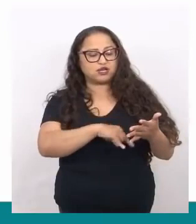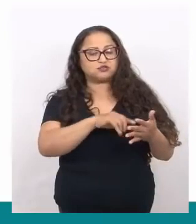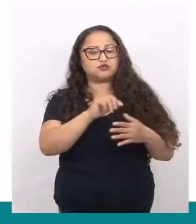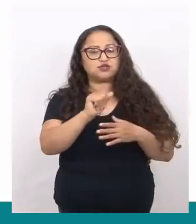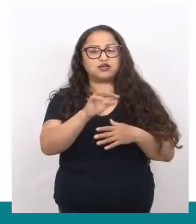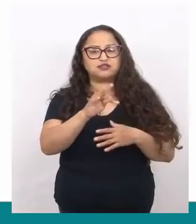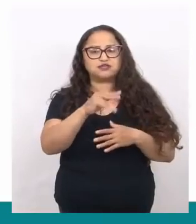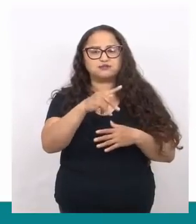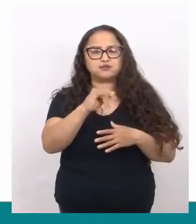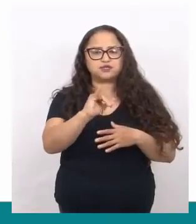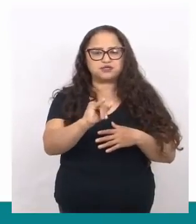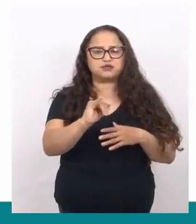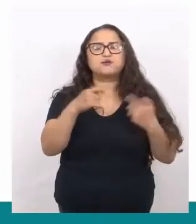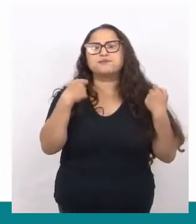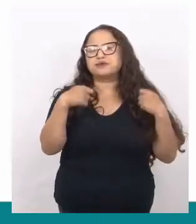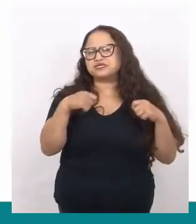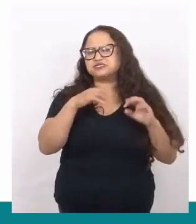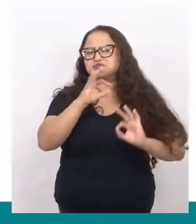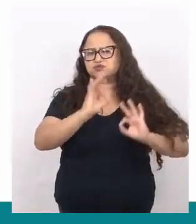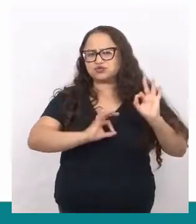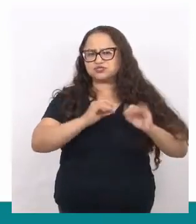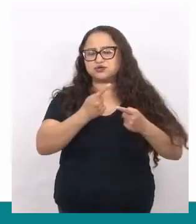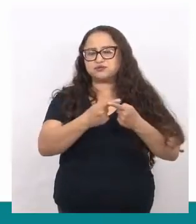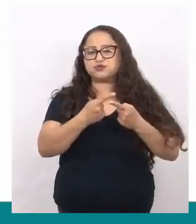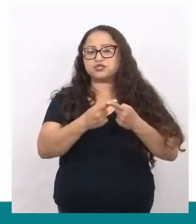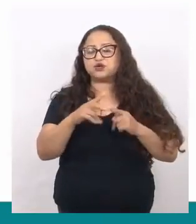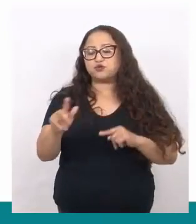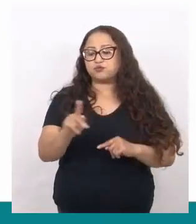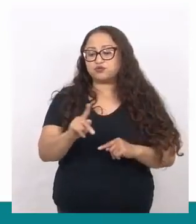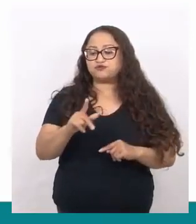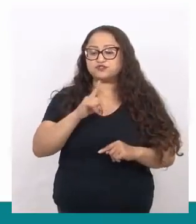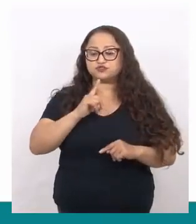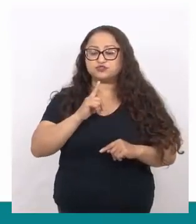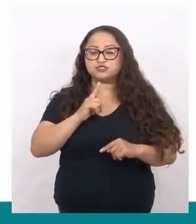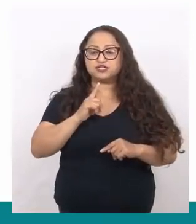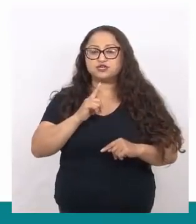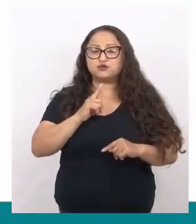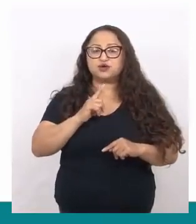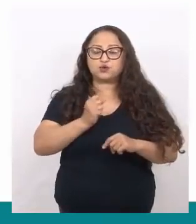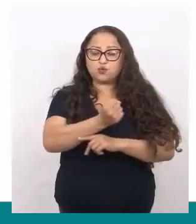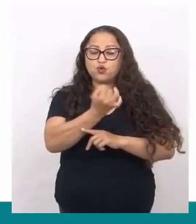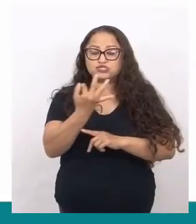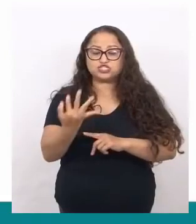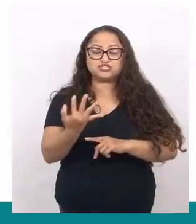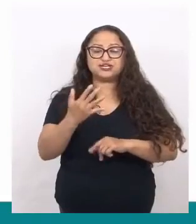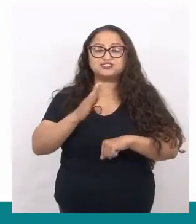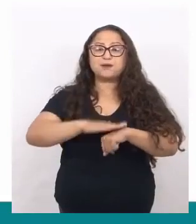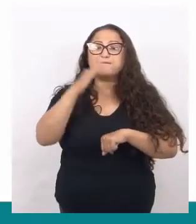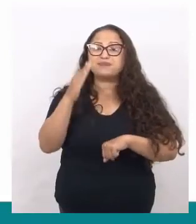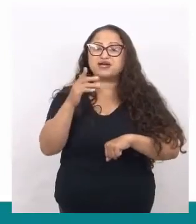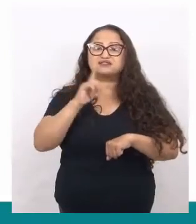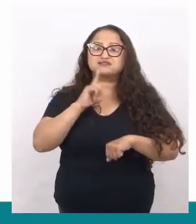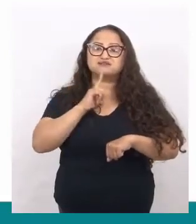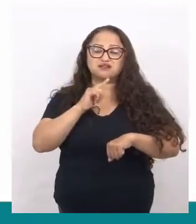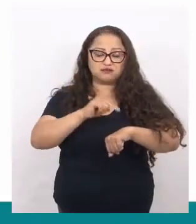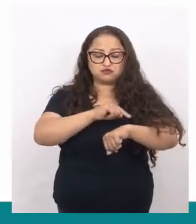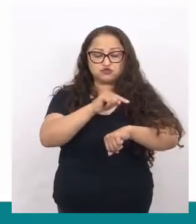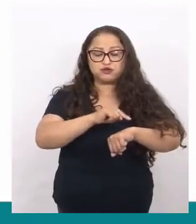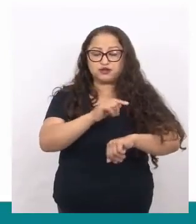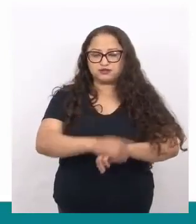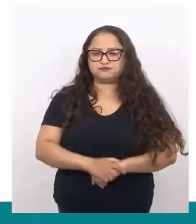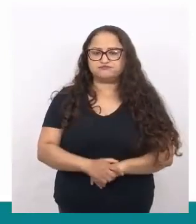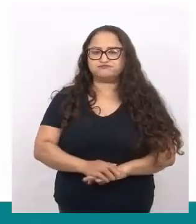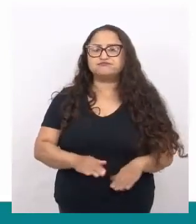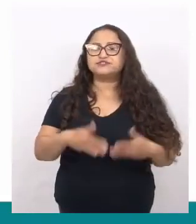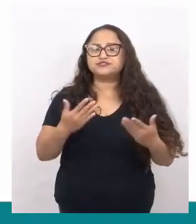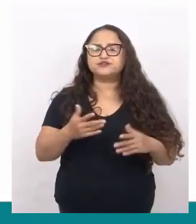ATPI, eu preciso fazer um ajuste porque um docente meu teve um estouro de carga horária. Então, lá no dia da associação do professor na